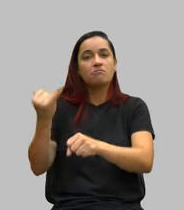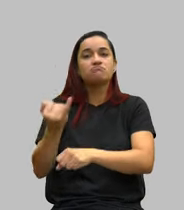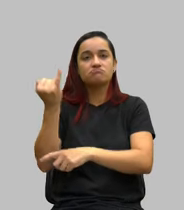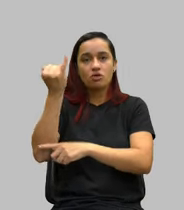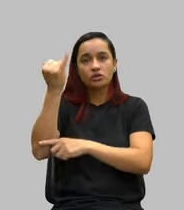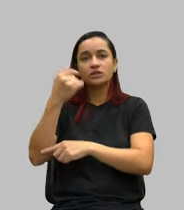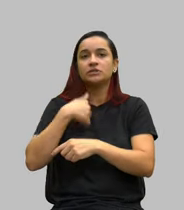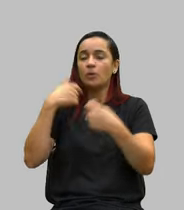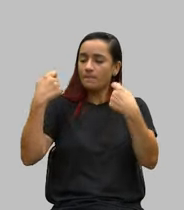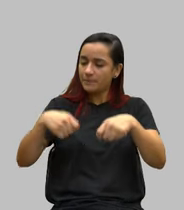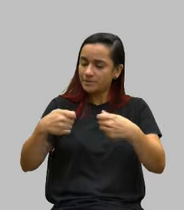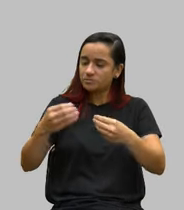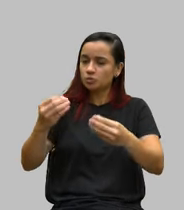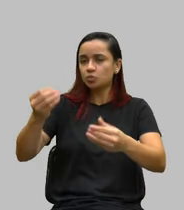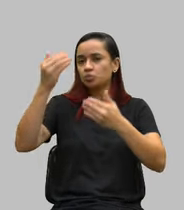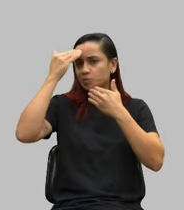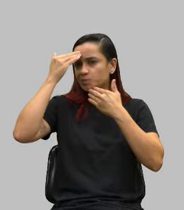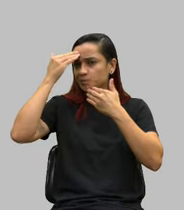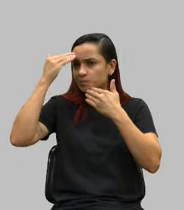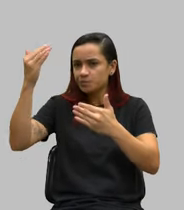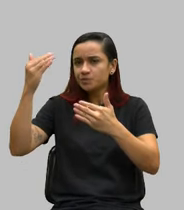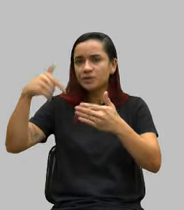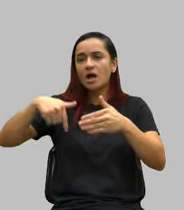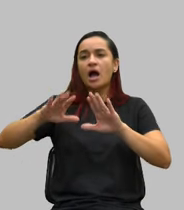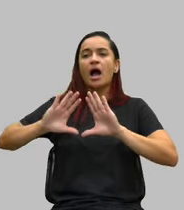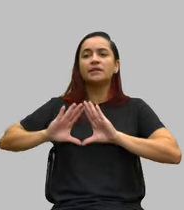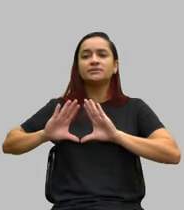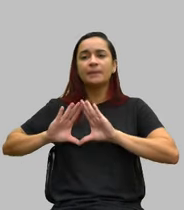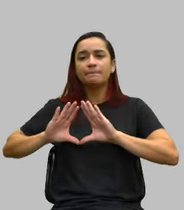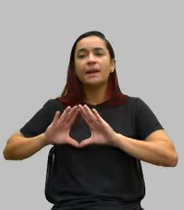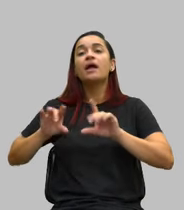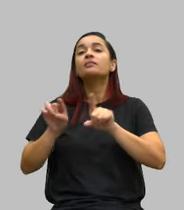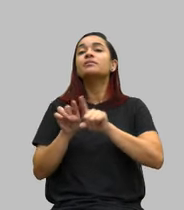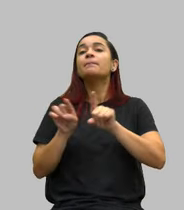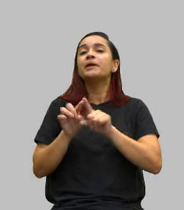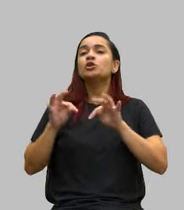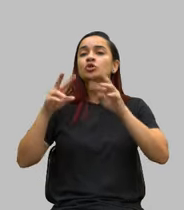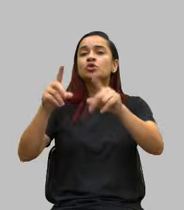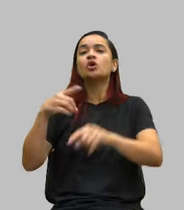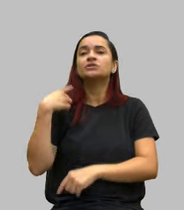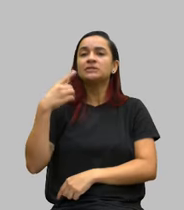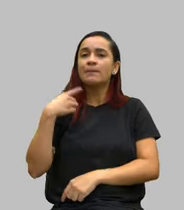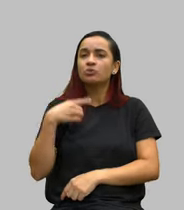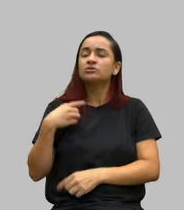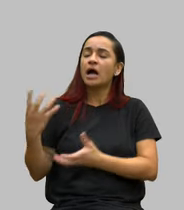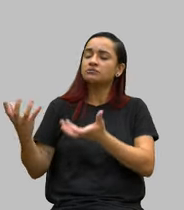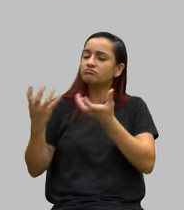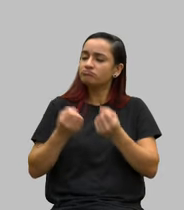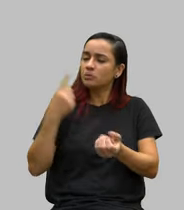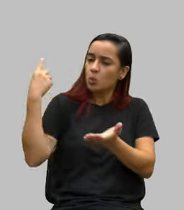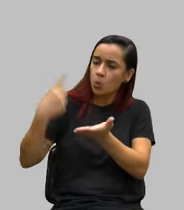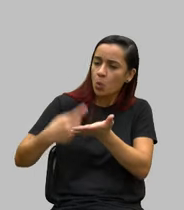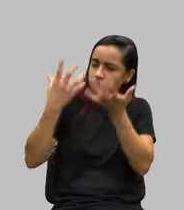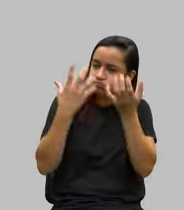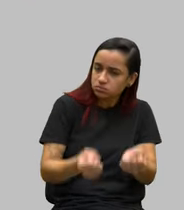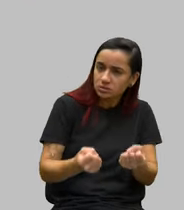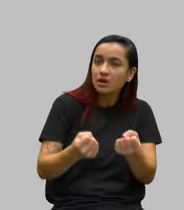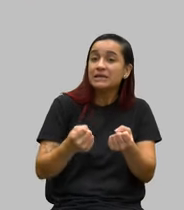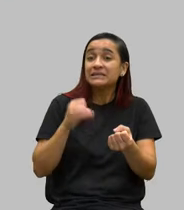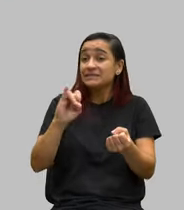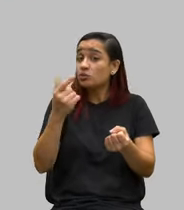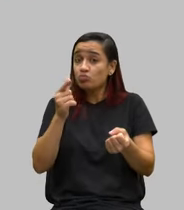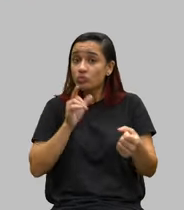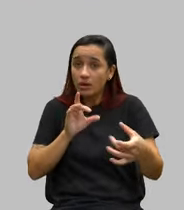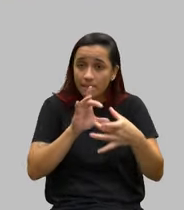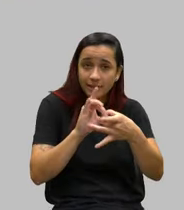agradecer enormemente aqui à Assembleia aos deputados que realmente abraçaram a segurança pública sem essa parceria nós não teríamos conseguido